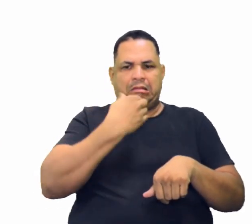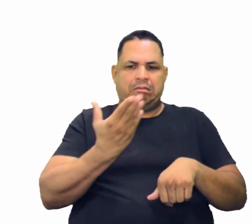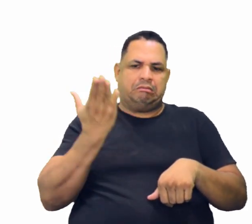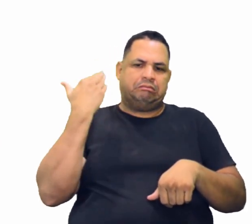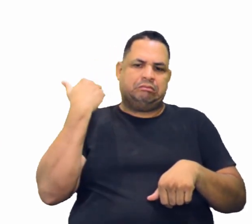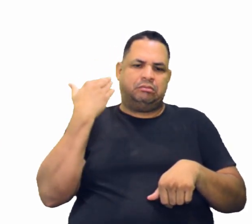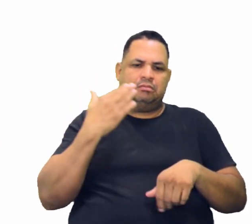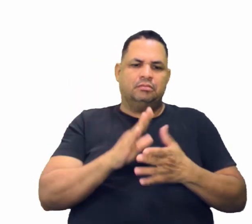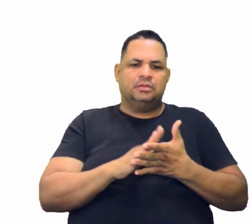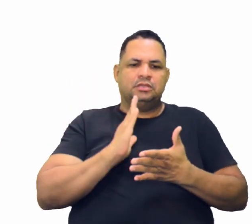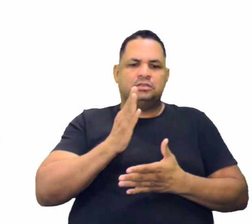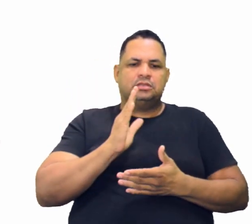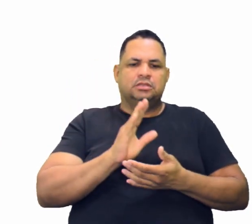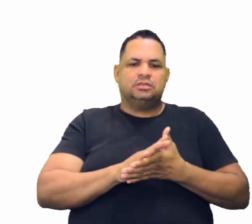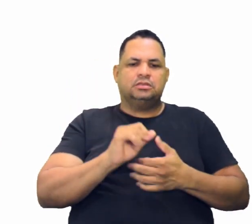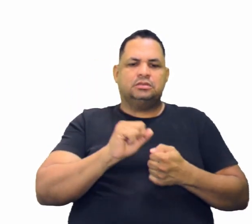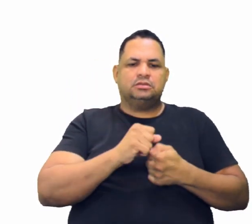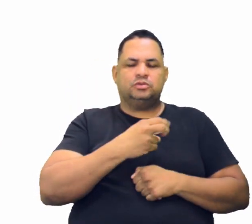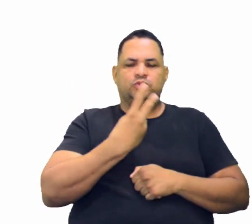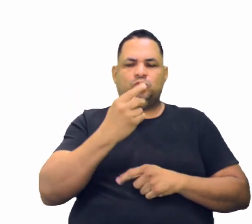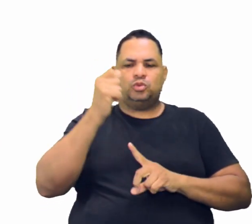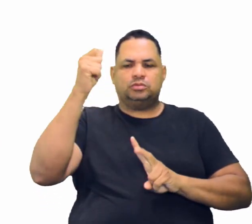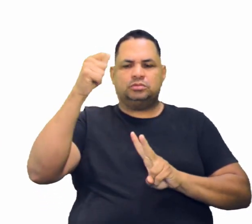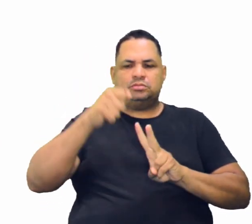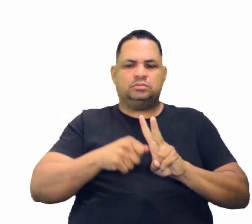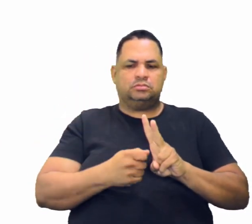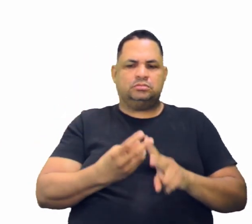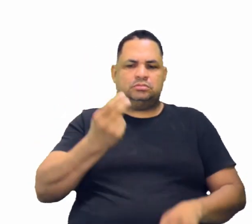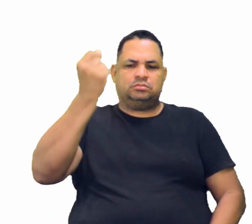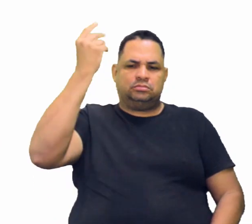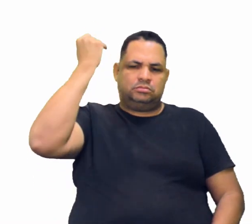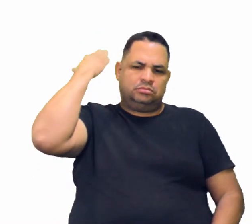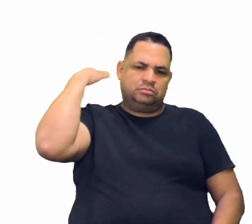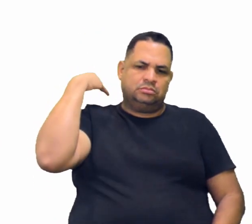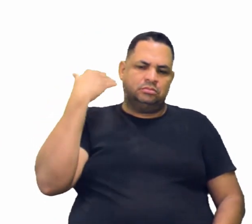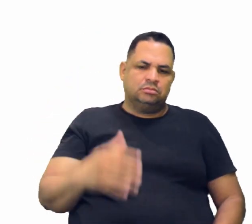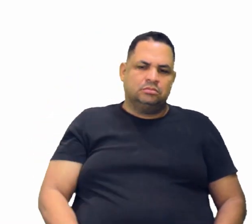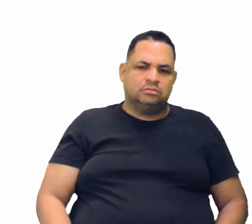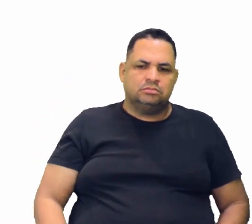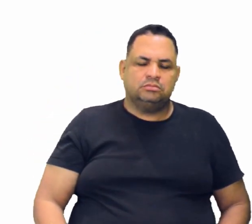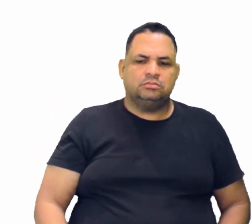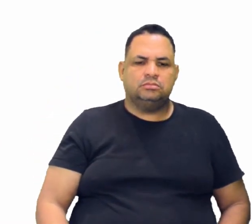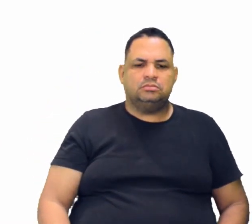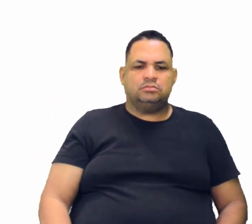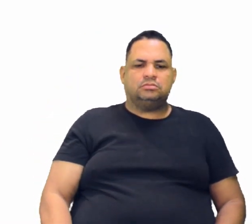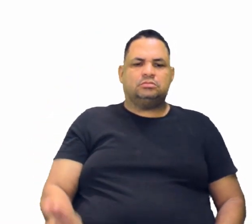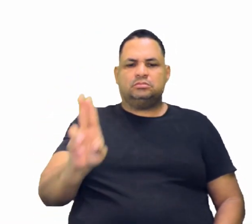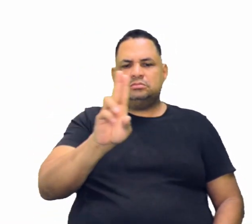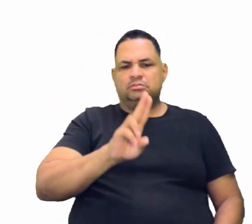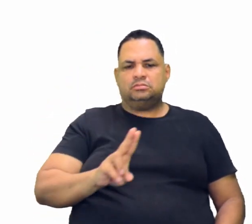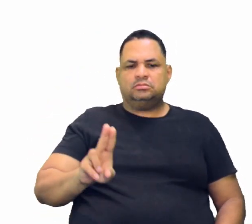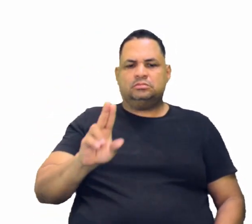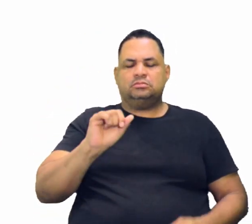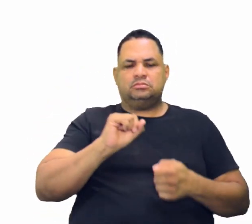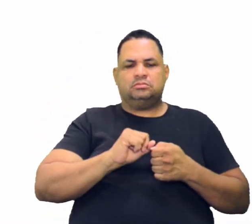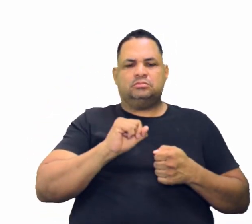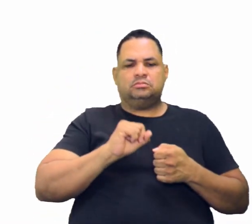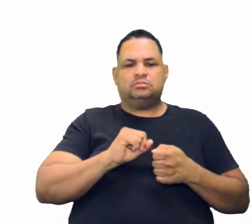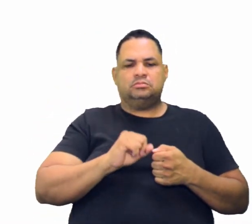horas, já fazia 2 meses. Então, ó, todos esses daqui, ó, eu tô usando o verbo fazer,